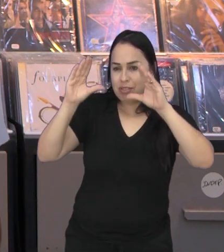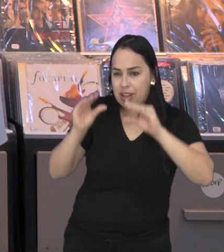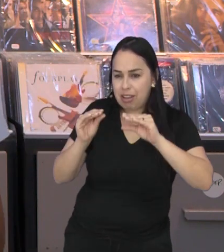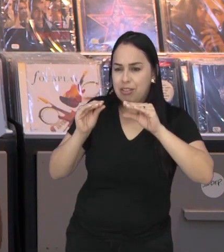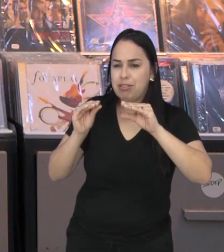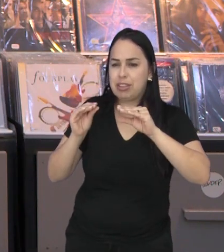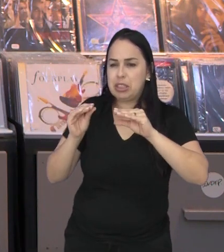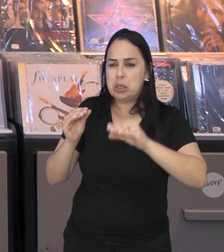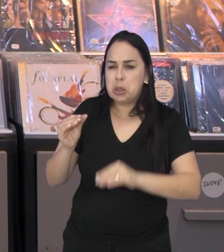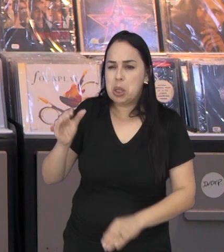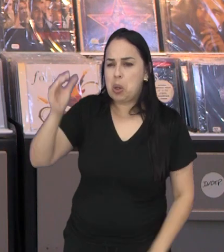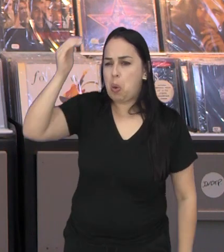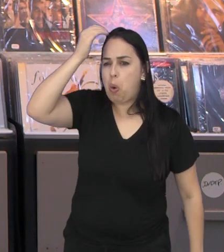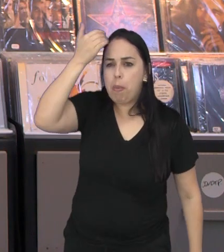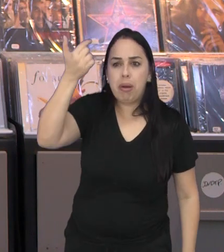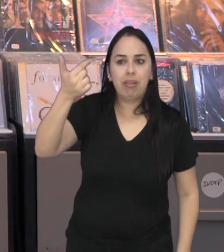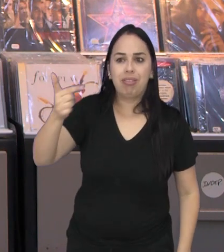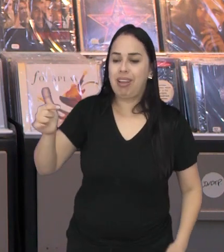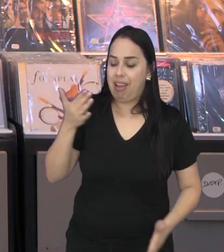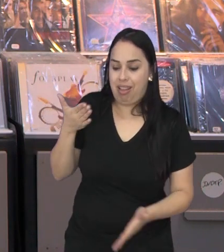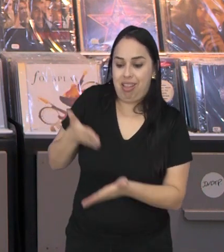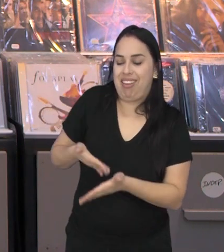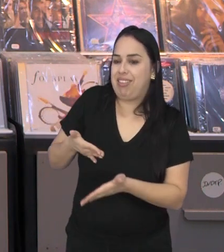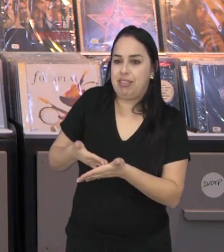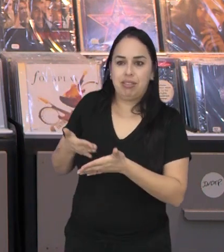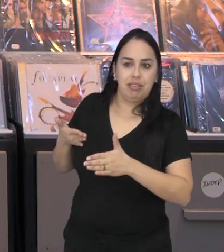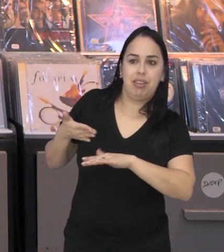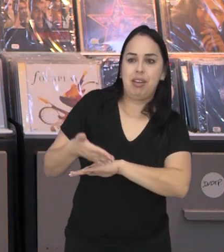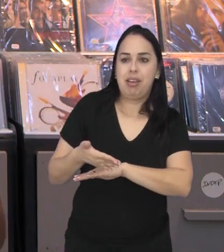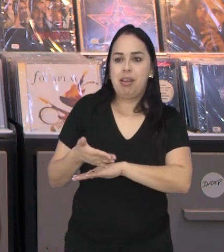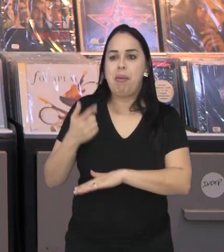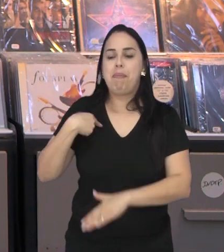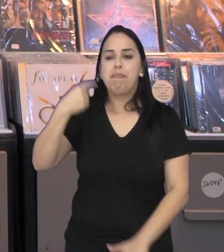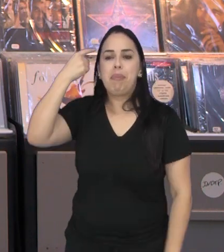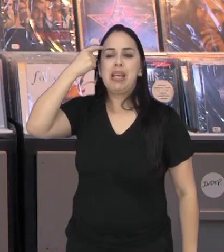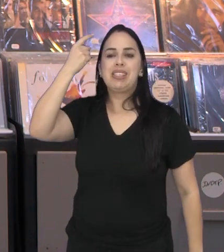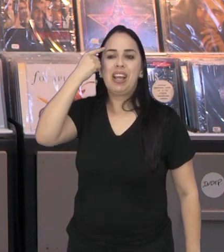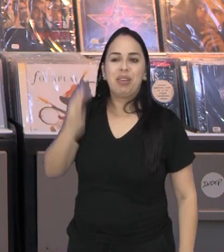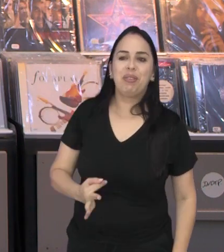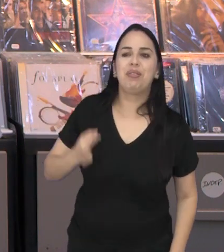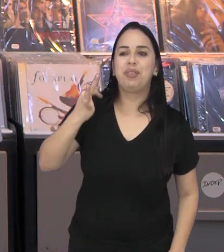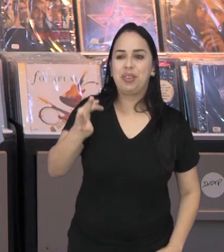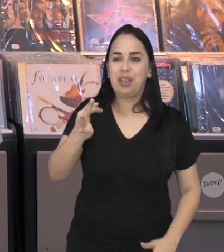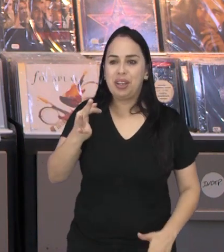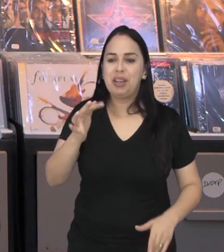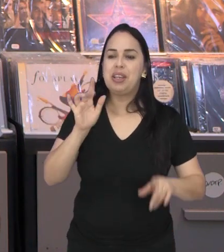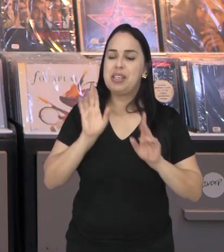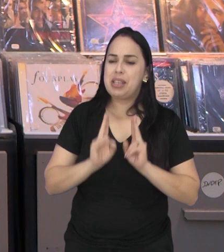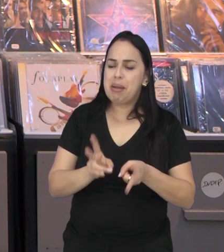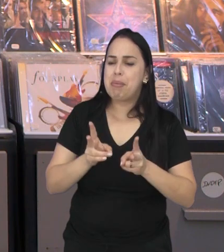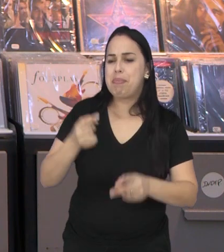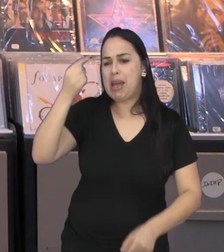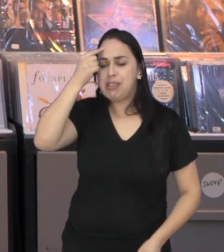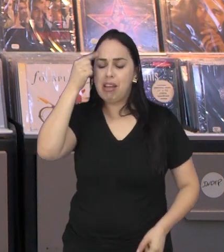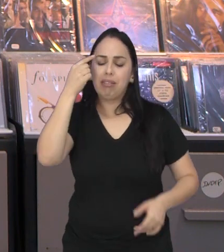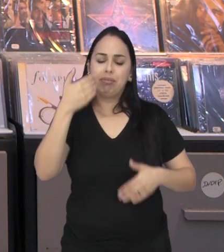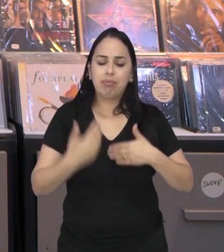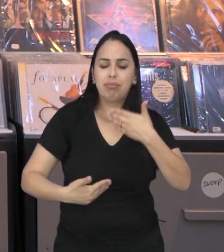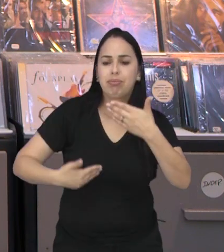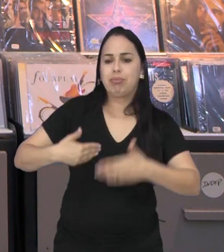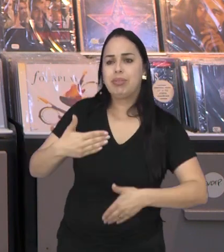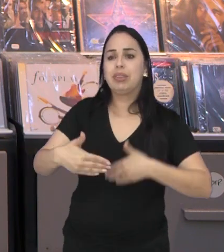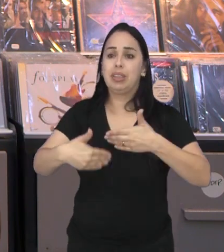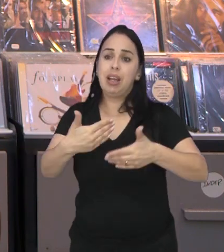escura, vivendo sem culpa e sem se limitar. E sem pensar no amanhã, um dia de cada vez, pra não pirar nem se matar. Porque a